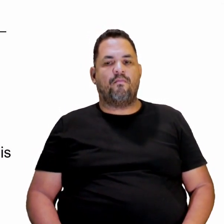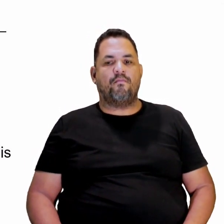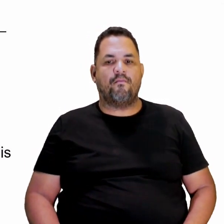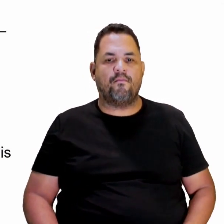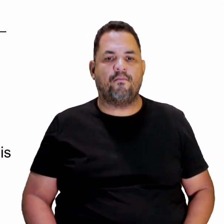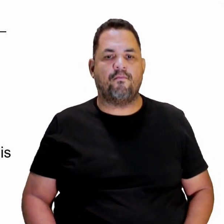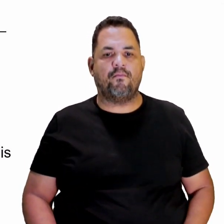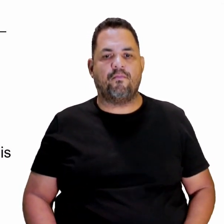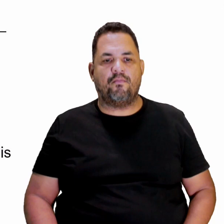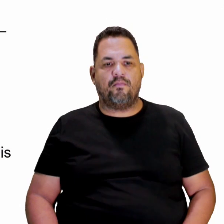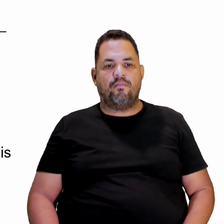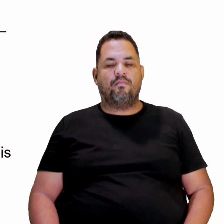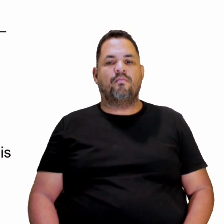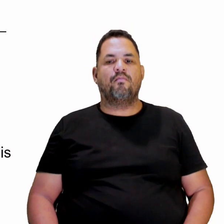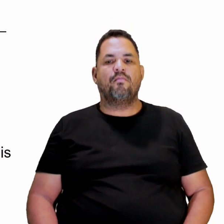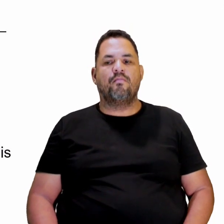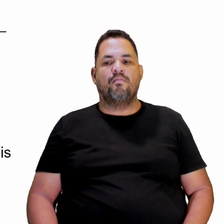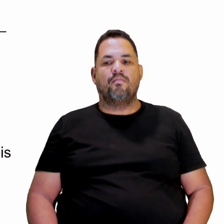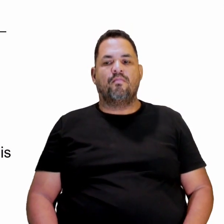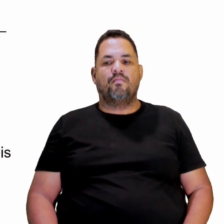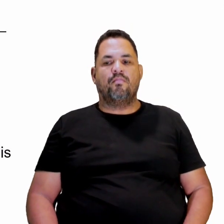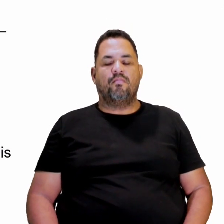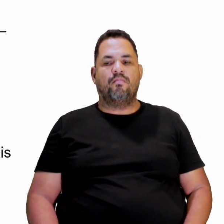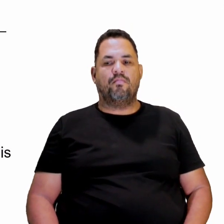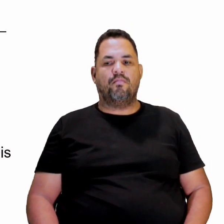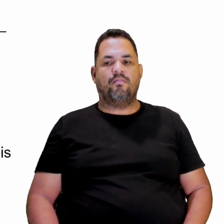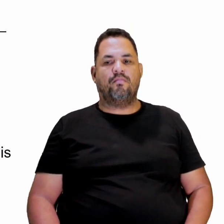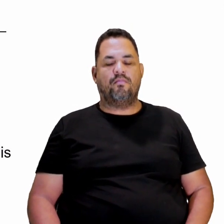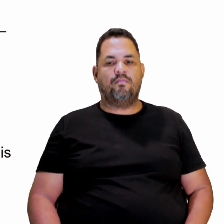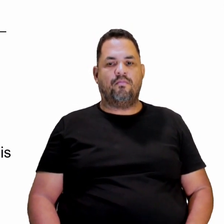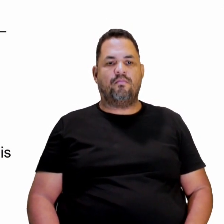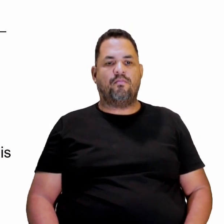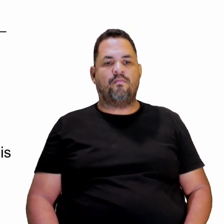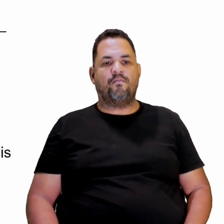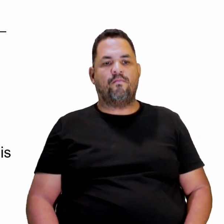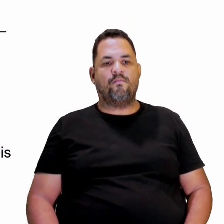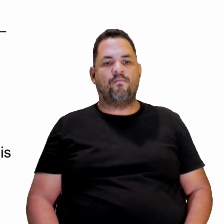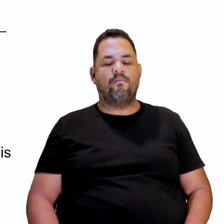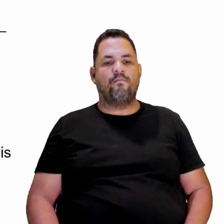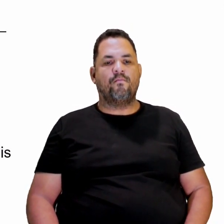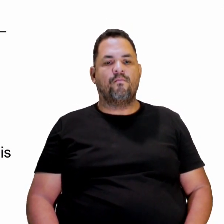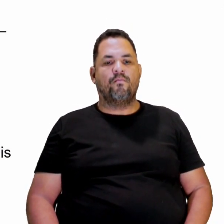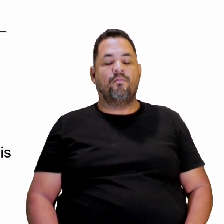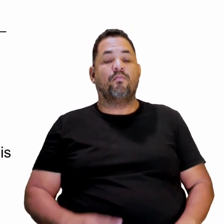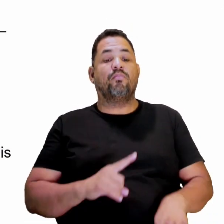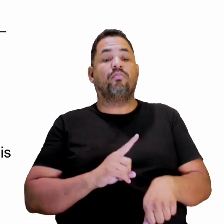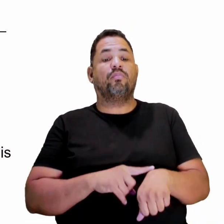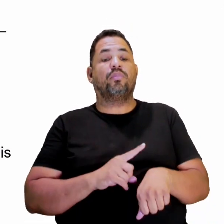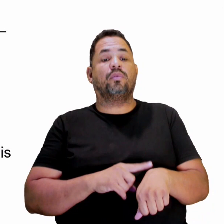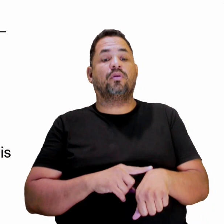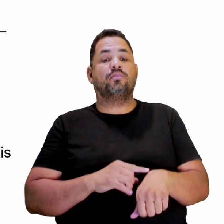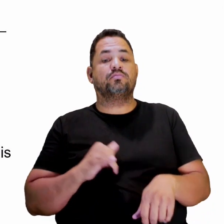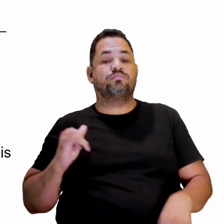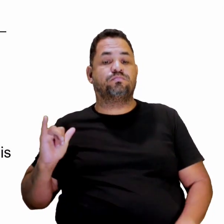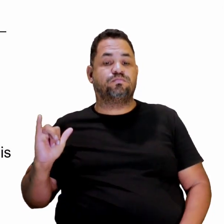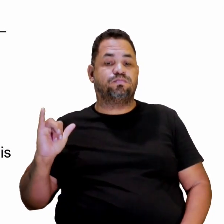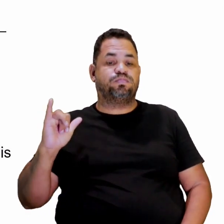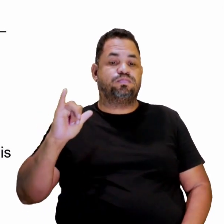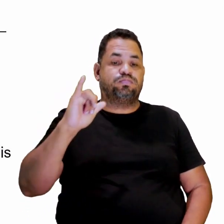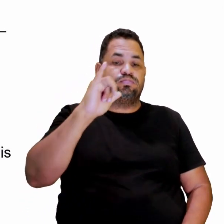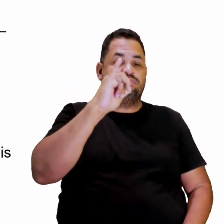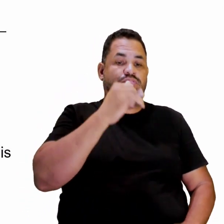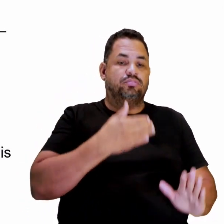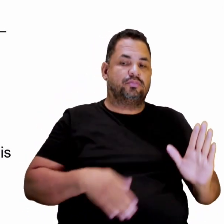me then. What time your plane leave? Ou seja, que horas o seu avião